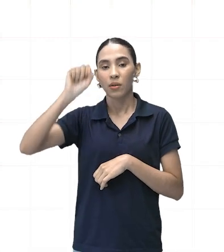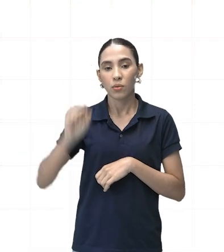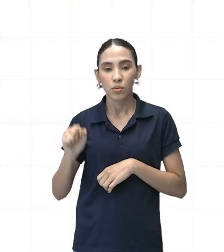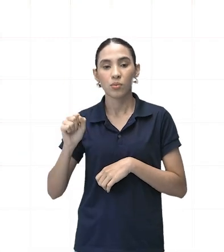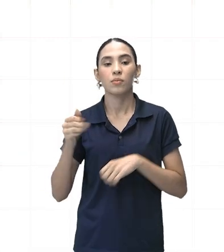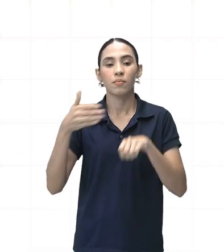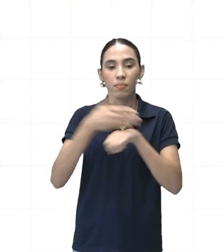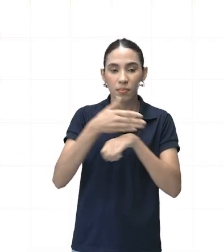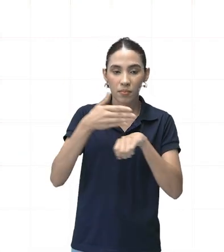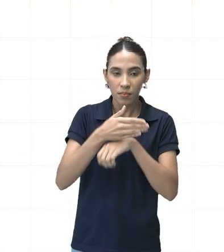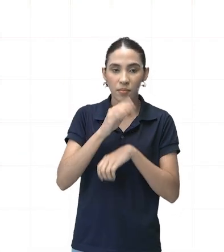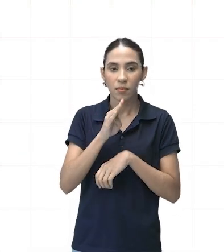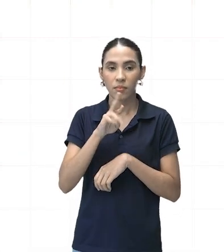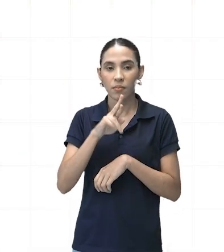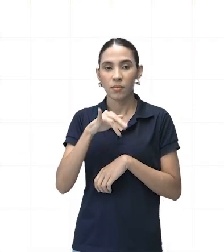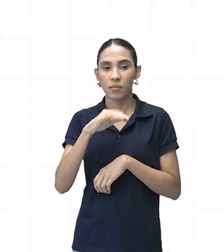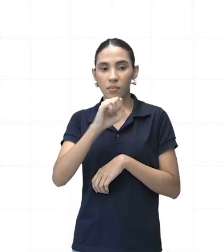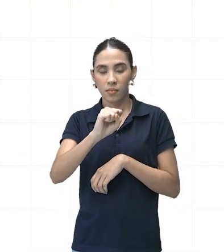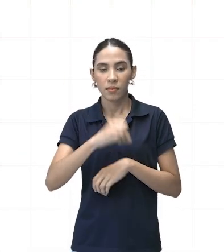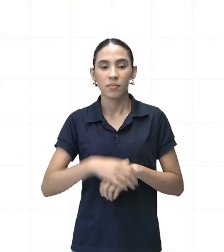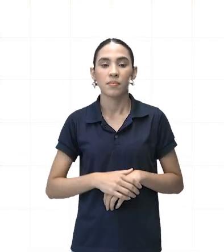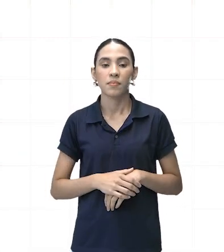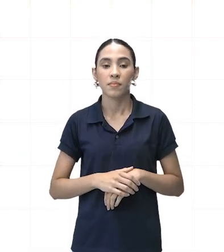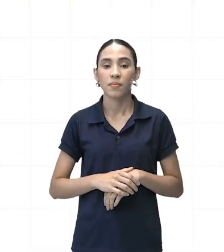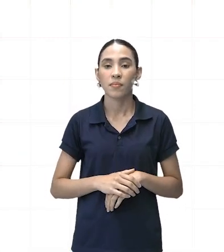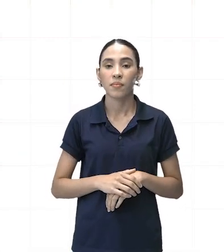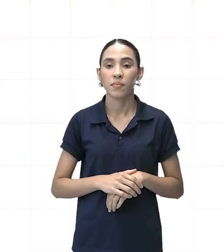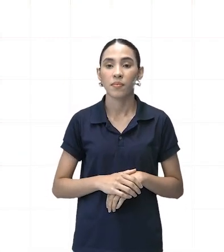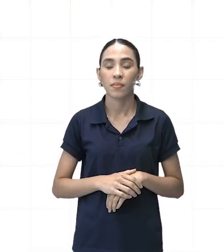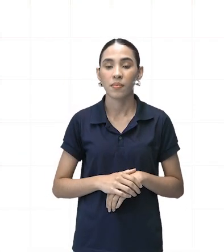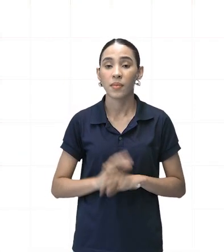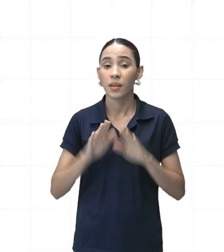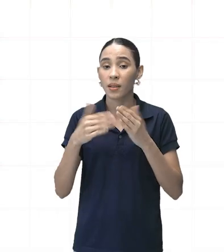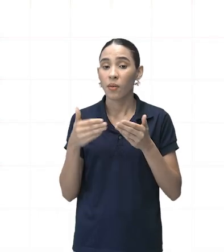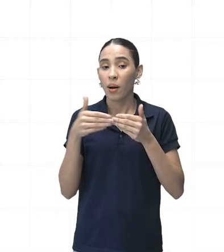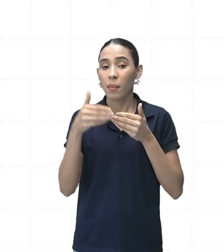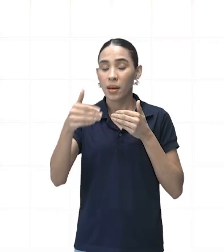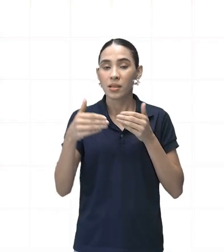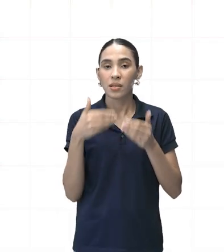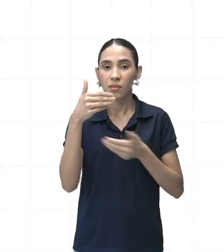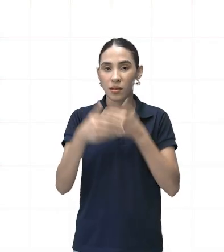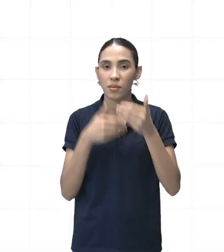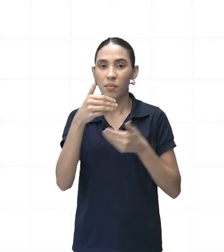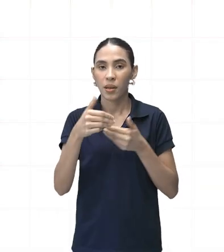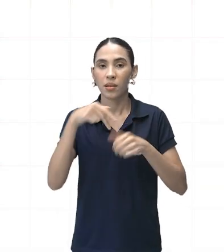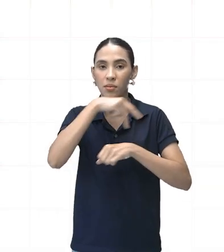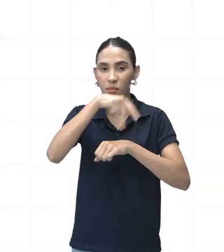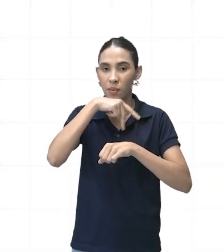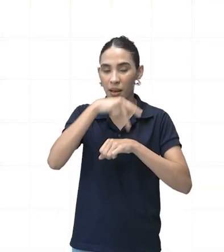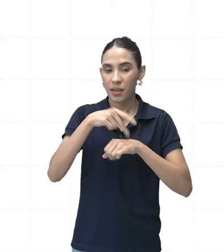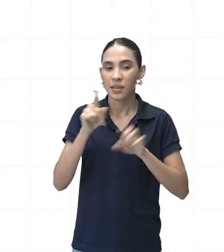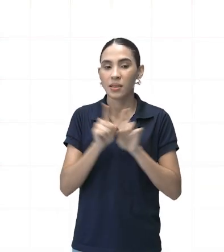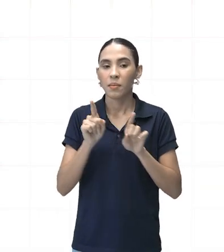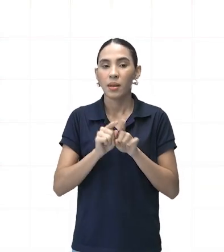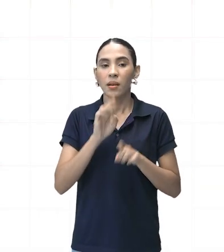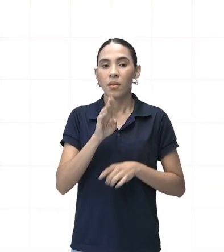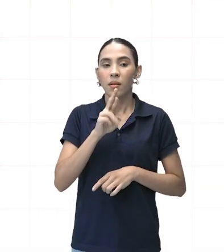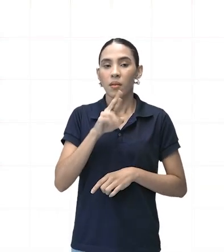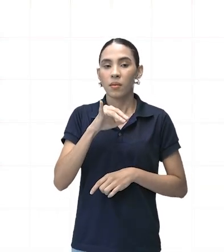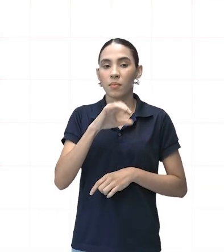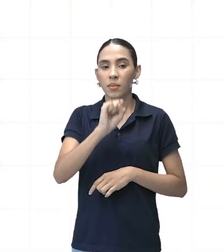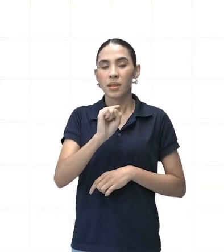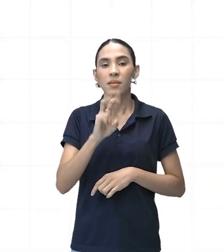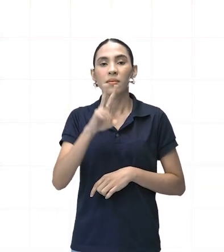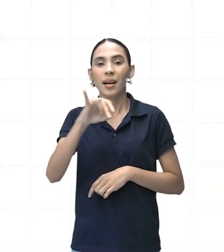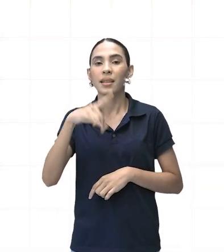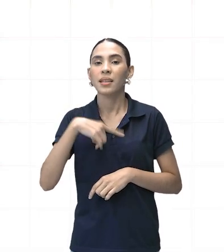fazer parte desse grupamento, né? Agora, a partir do desenvolvimento desses países com o BRICS, eles vão